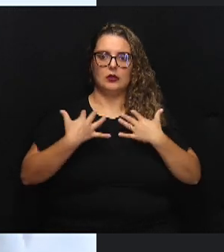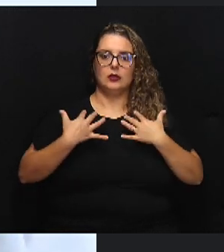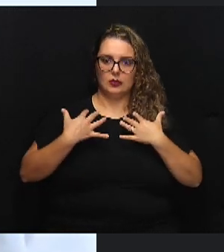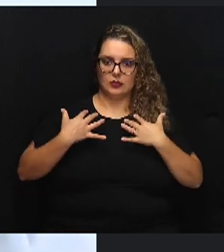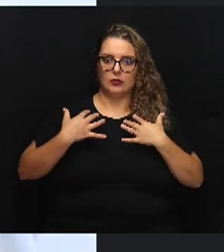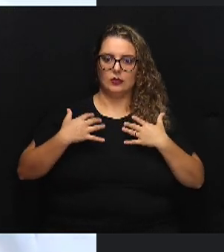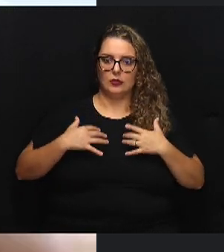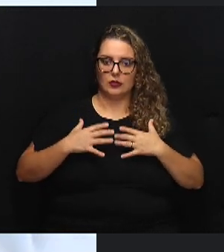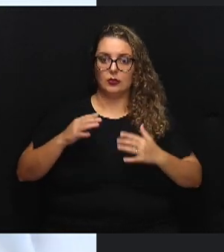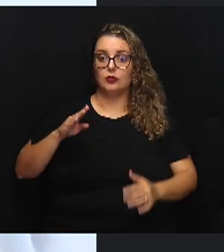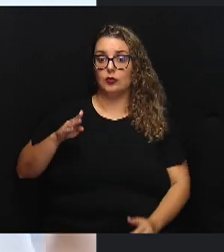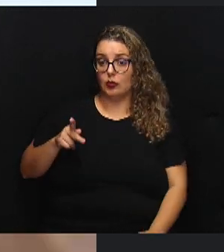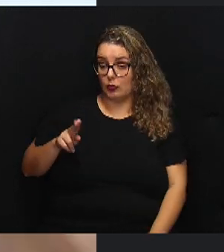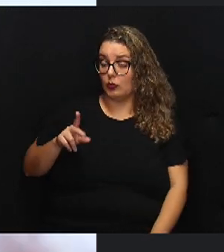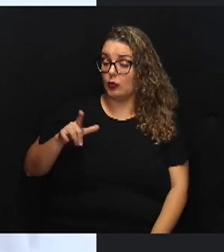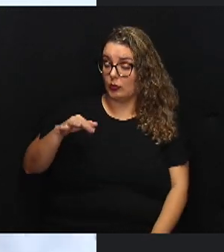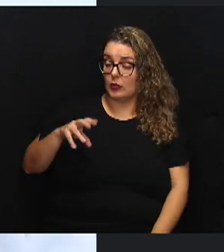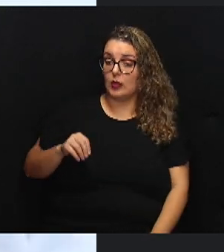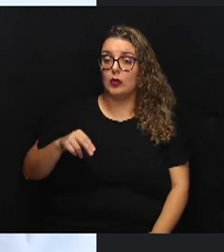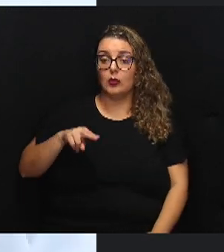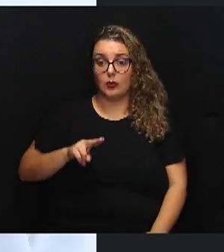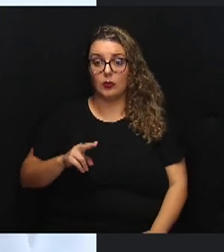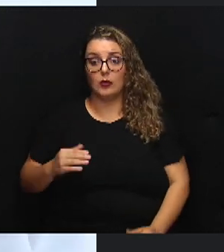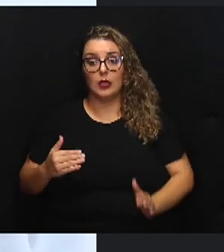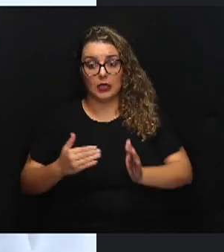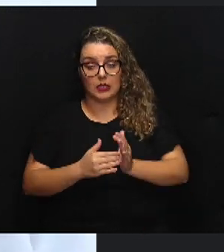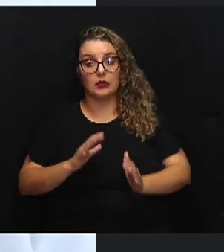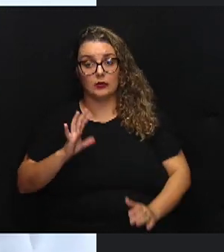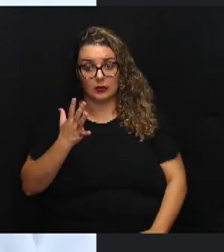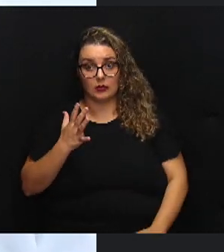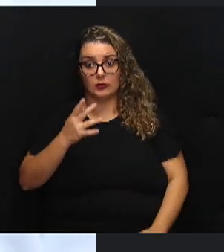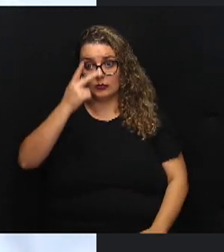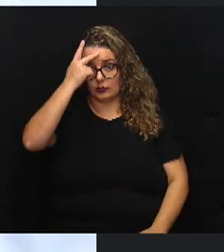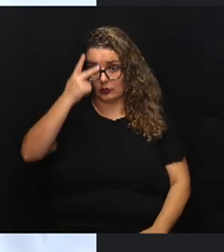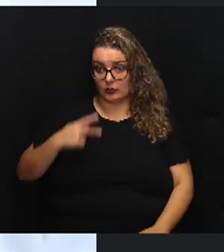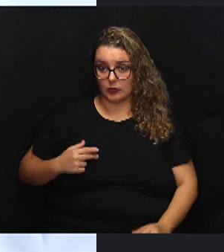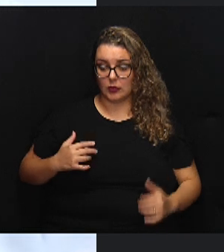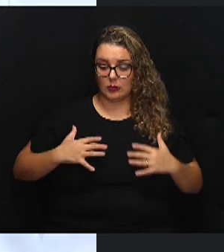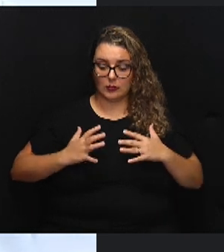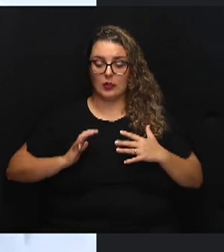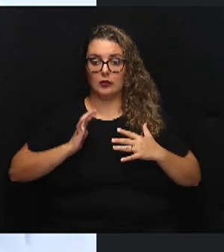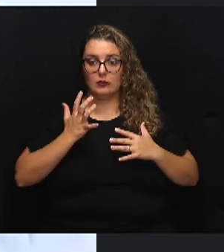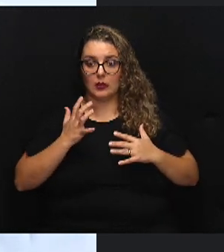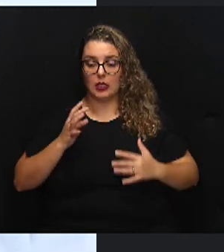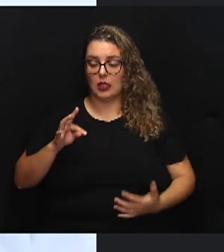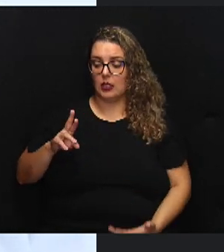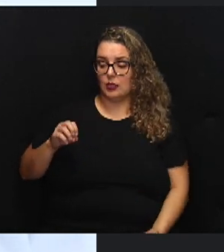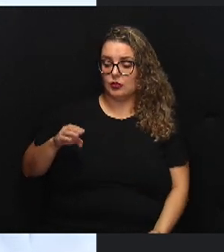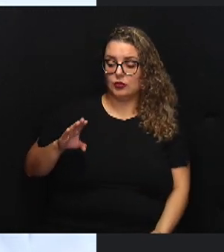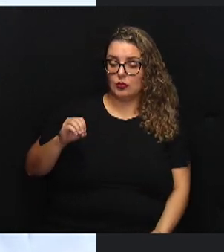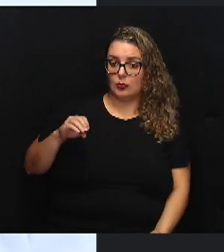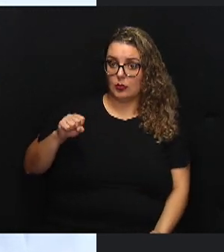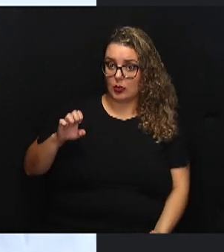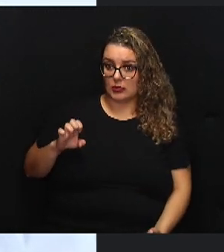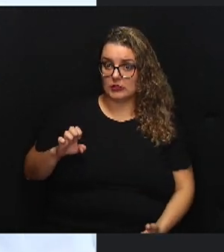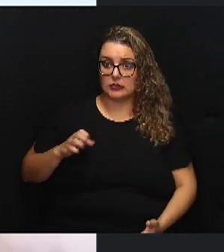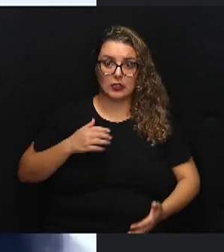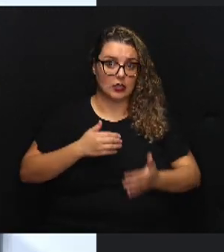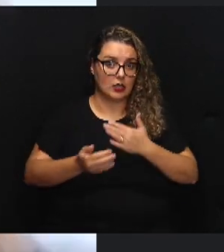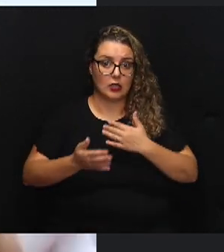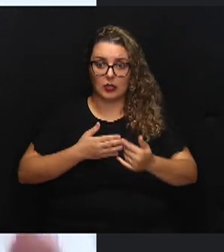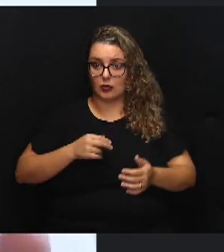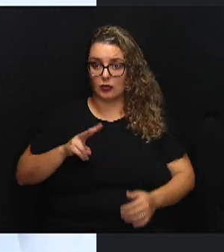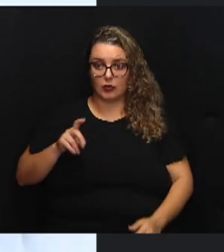do pulmão, ou até acontecer diretamente no pulmão. A trombose ela pode acontecer em qualquer